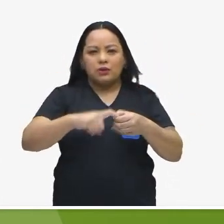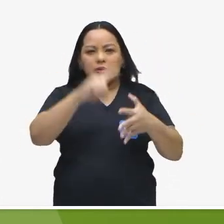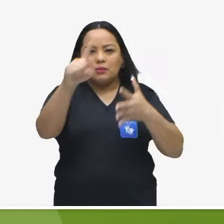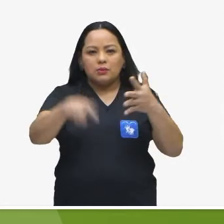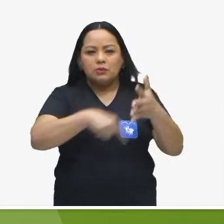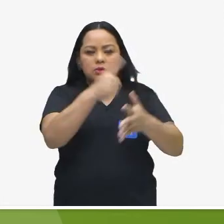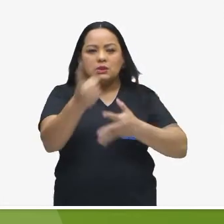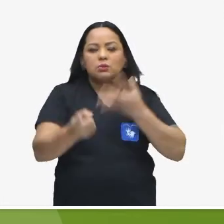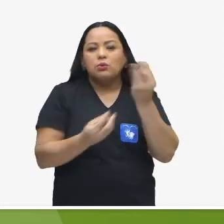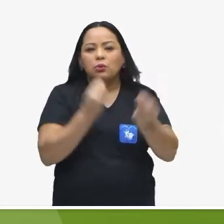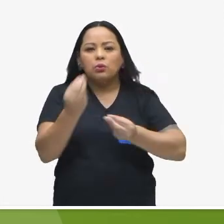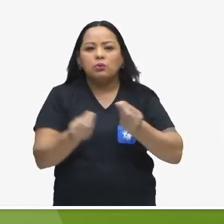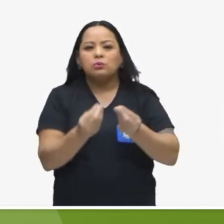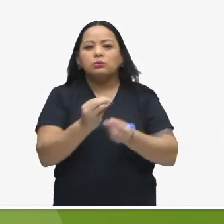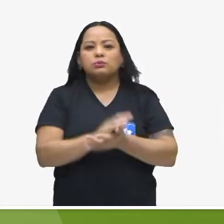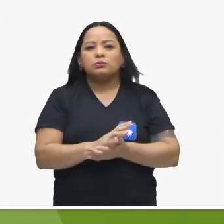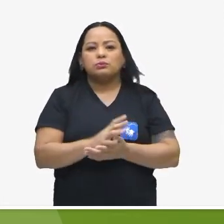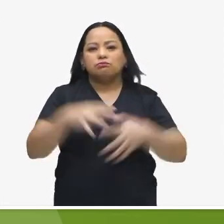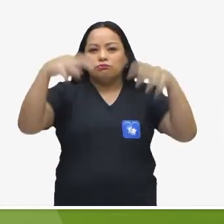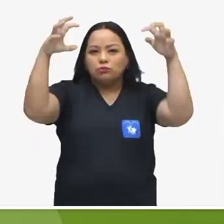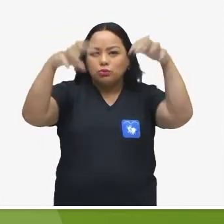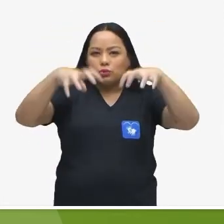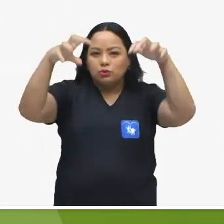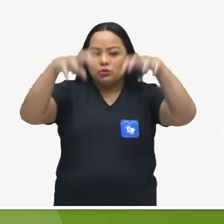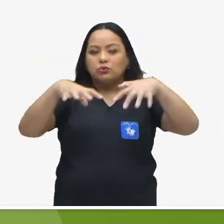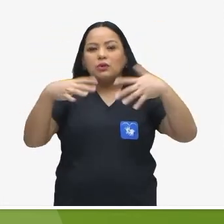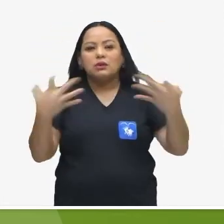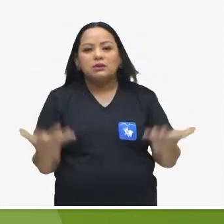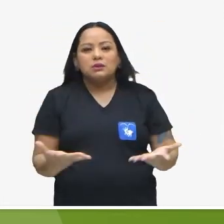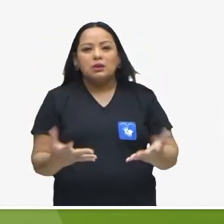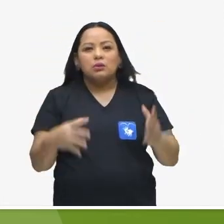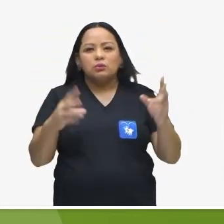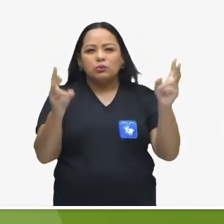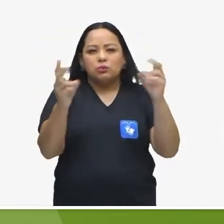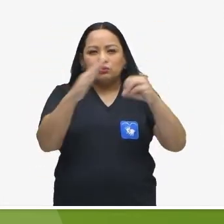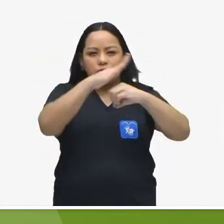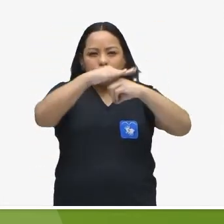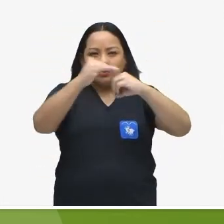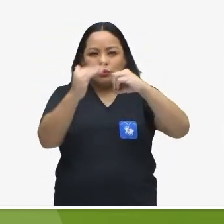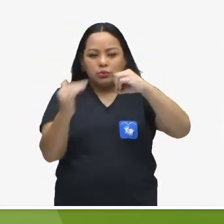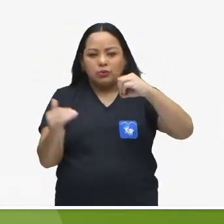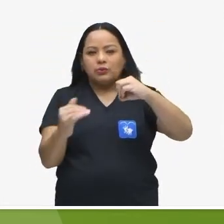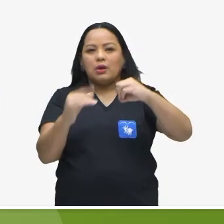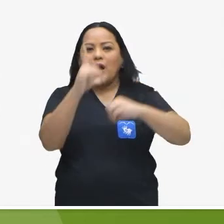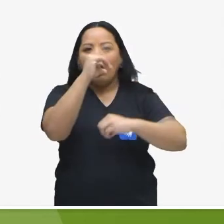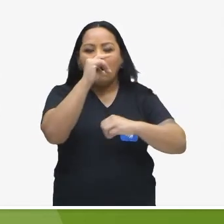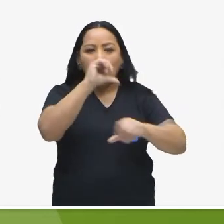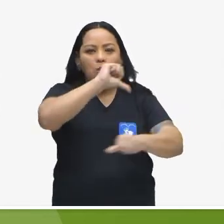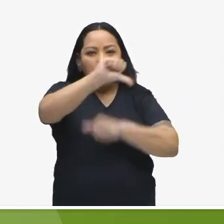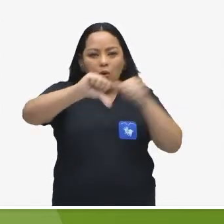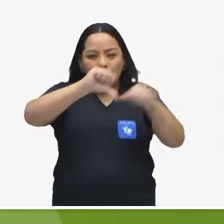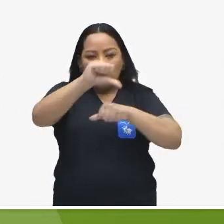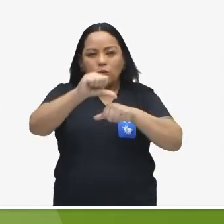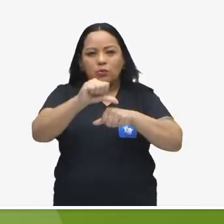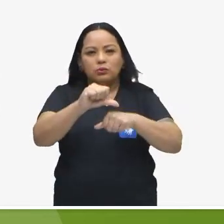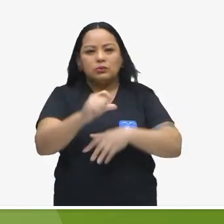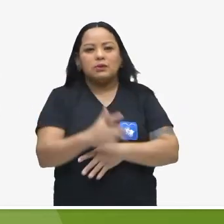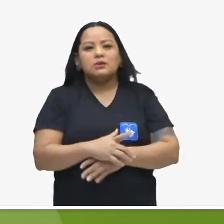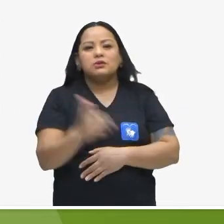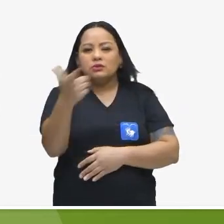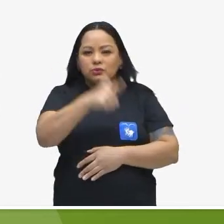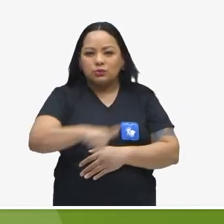de que maneira? Através das chuvas. E aí, no ar atmosférico, a água muda de estado físico mais uma